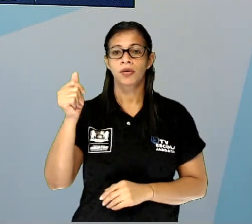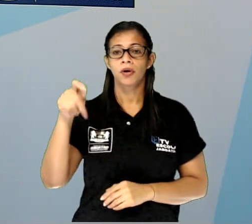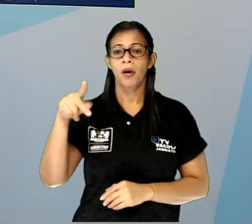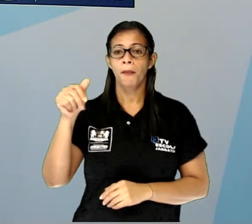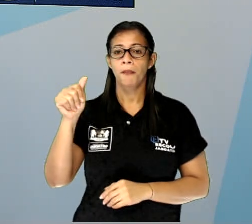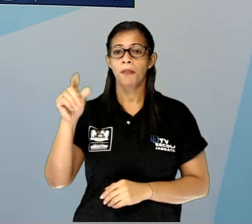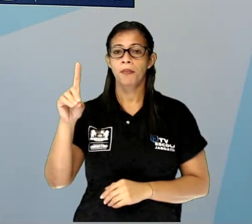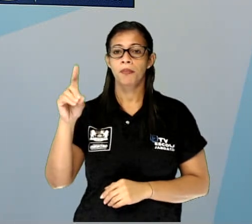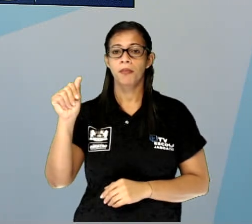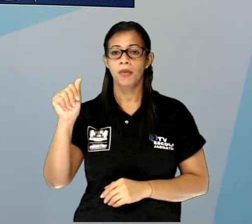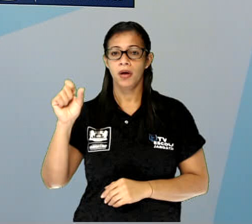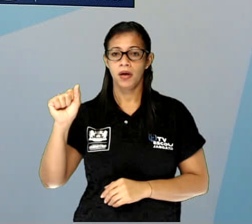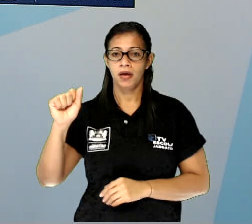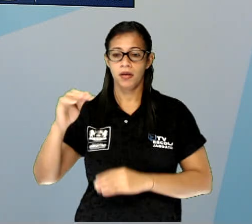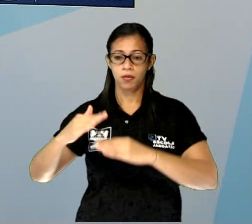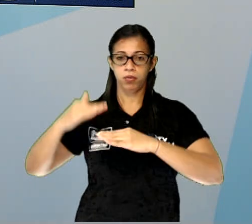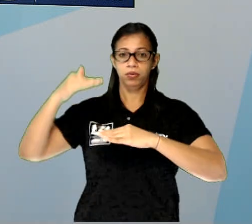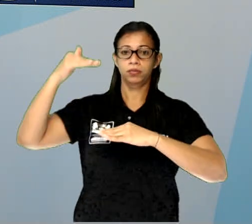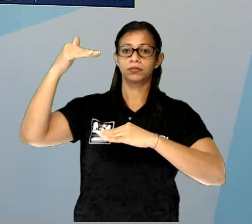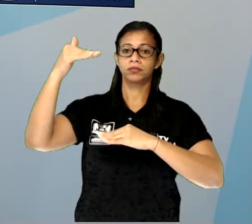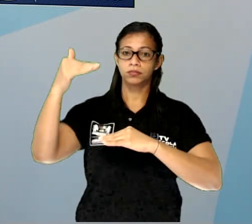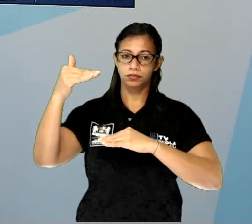metros. Tá?